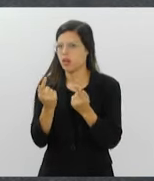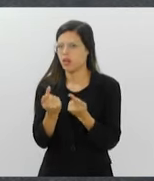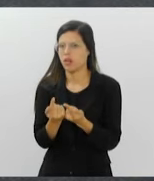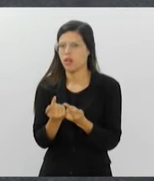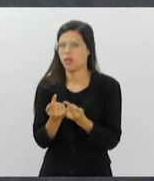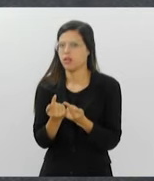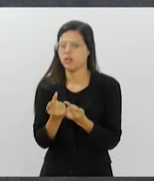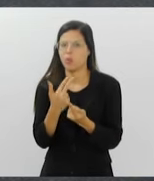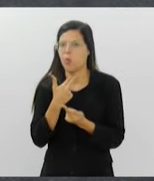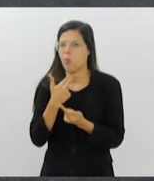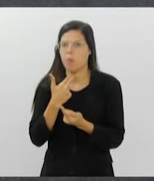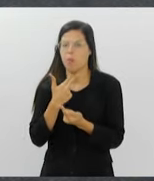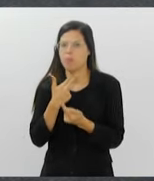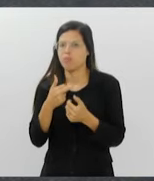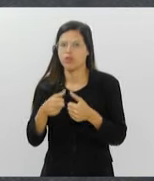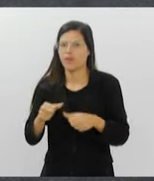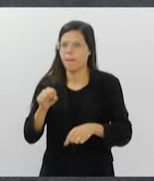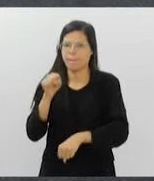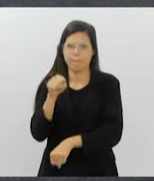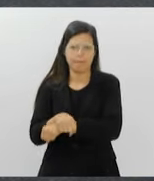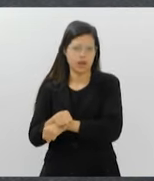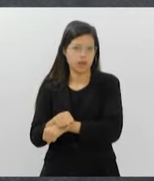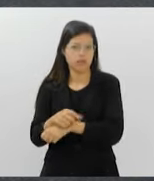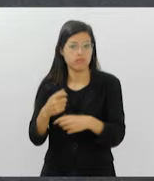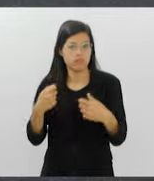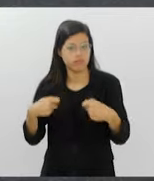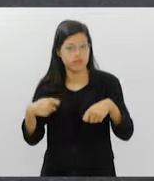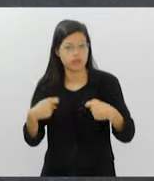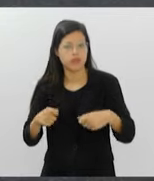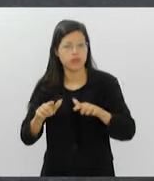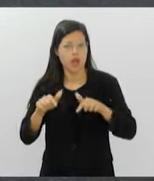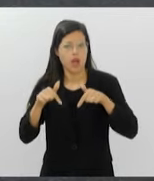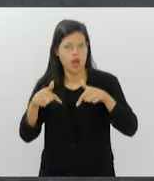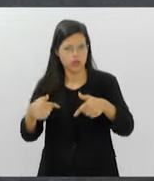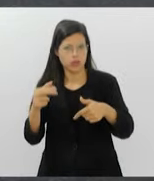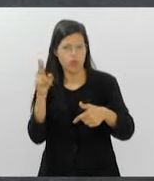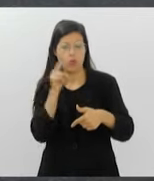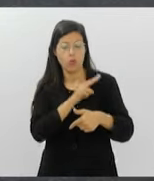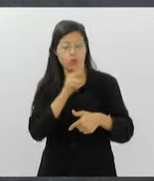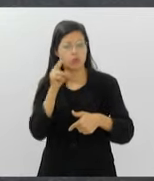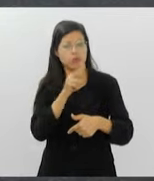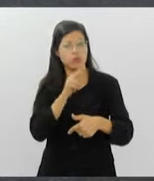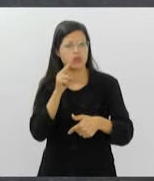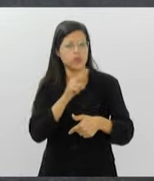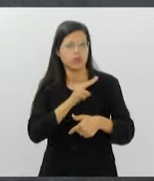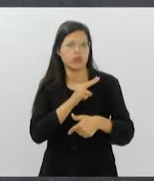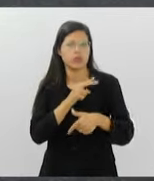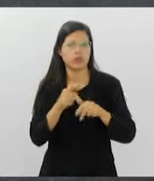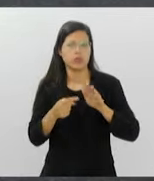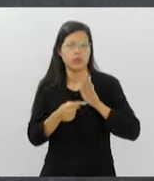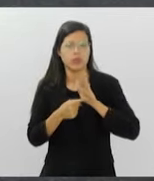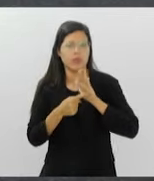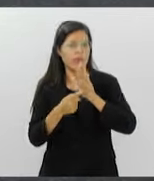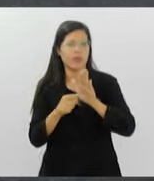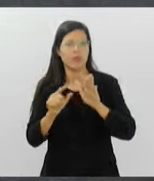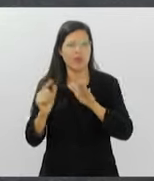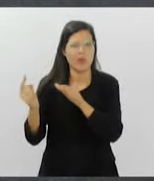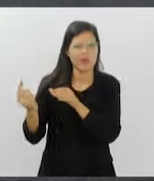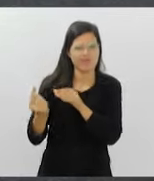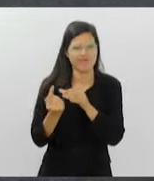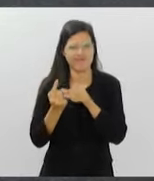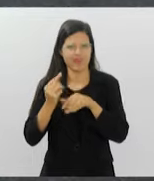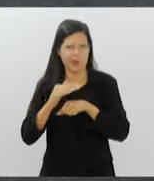ficar inerte e precisa urgentemente de ações que deem a dimensão de acolhimento